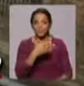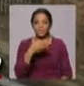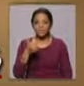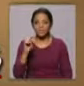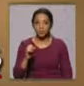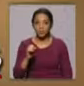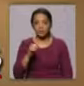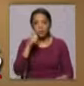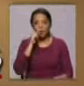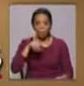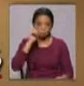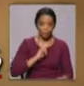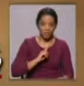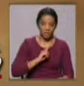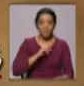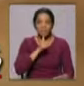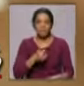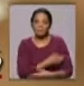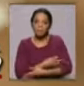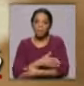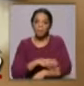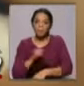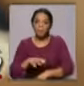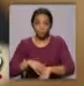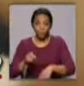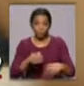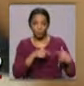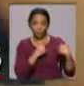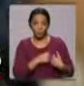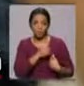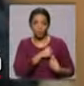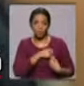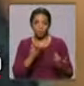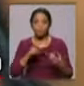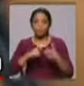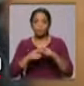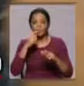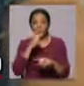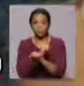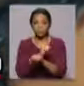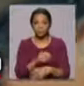perdem os bebés por causa de insuficiências cardíacas ou problemas musculares